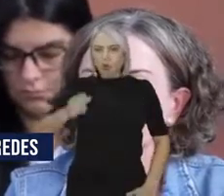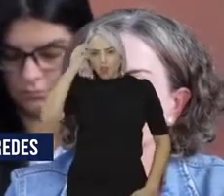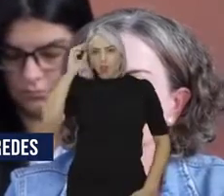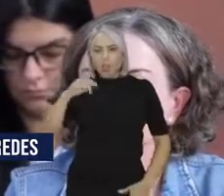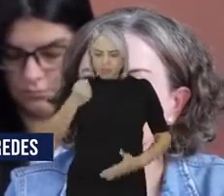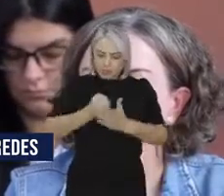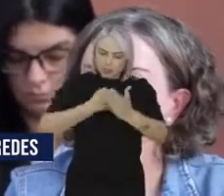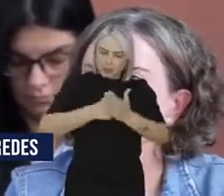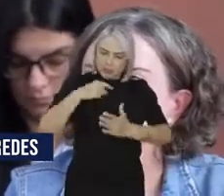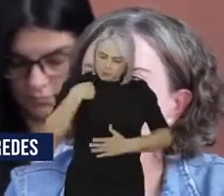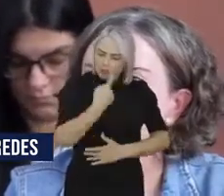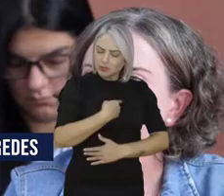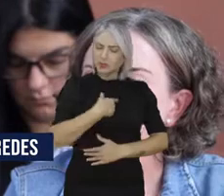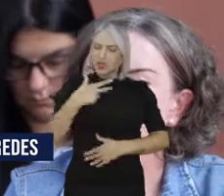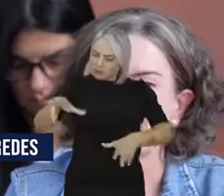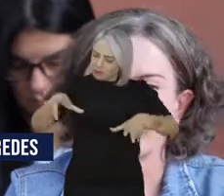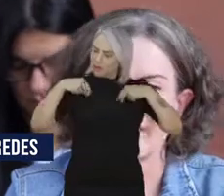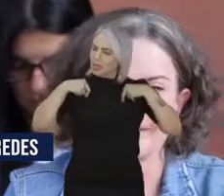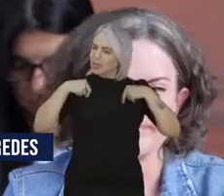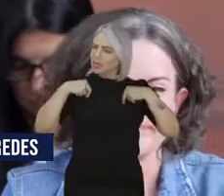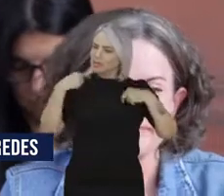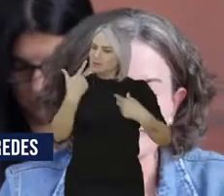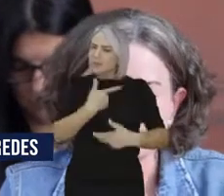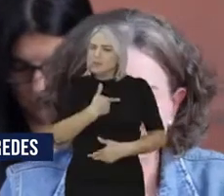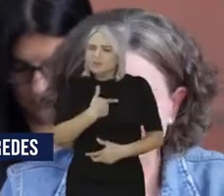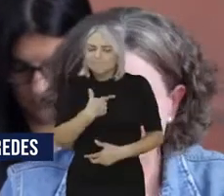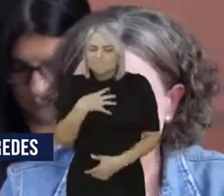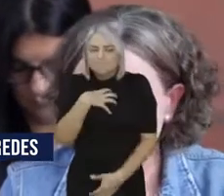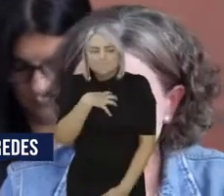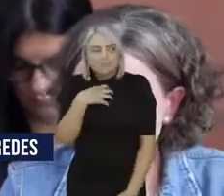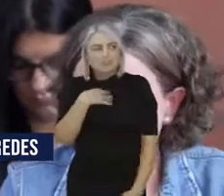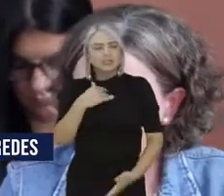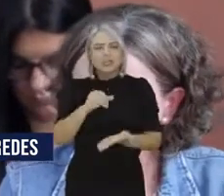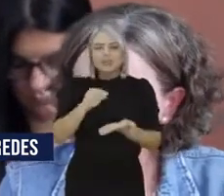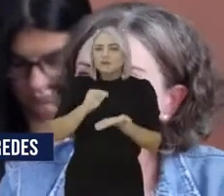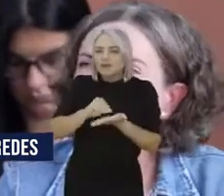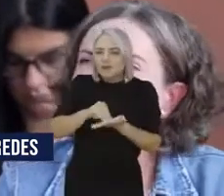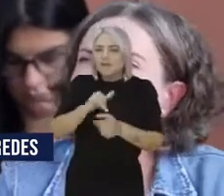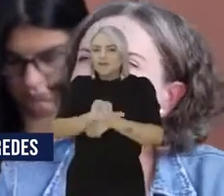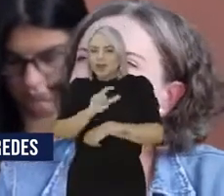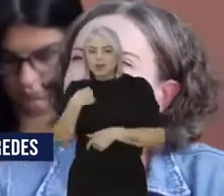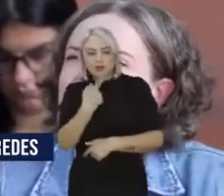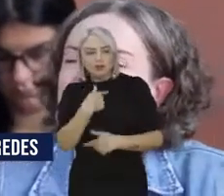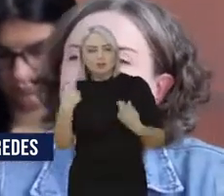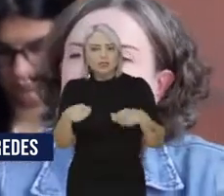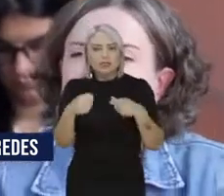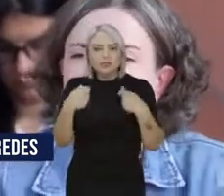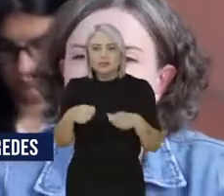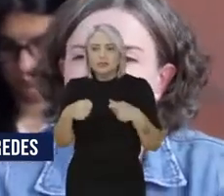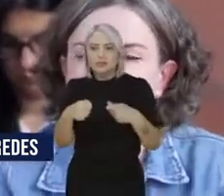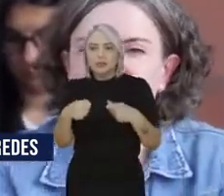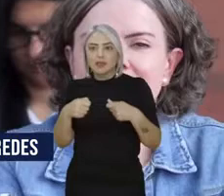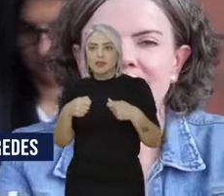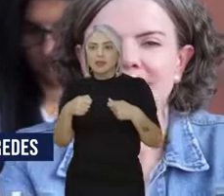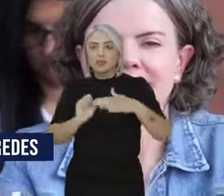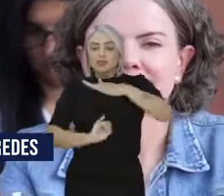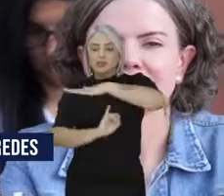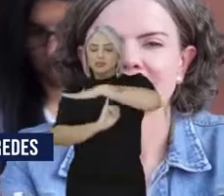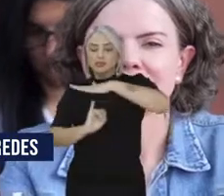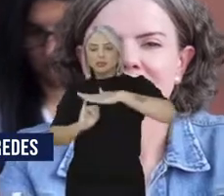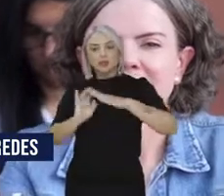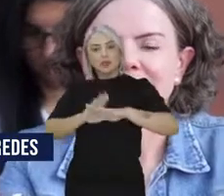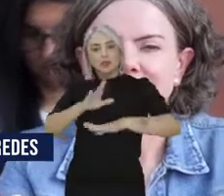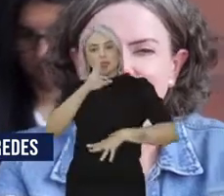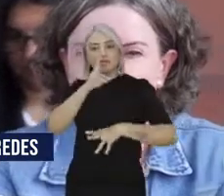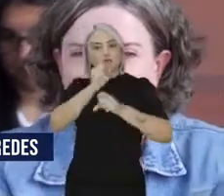gente merece, só que a gente sente muita falta disso. A gente precisa de instituições mais fortes, mais preparadas